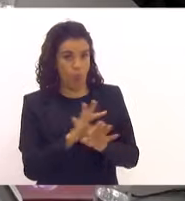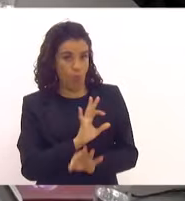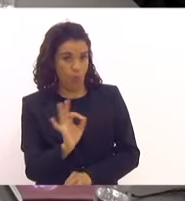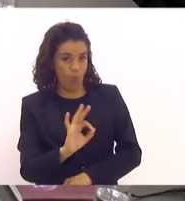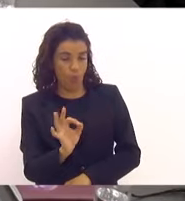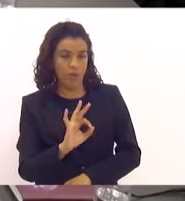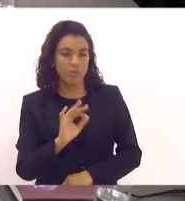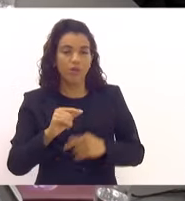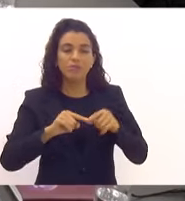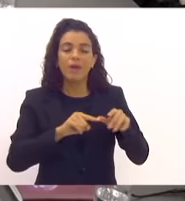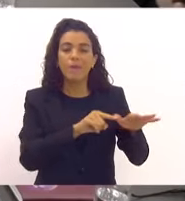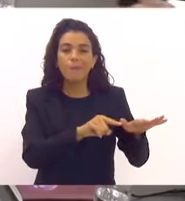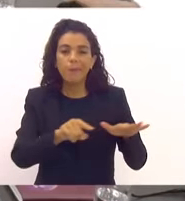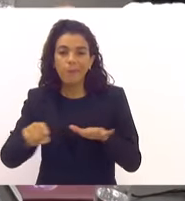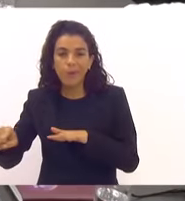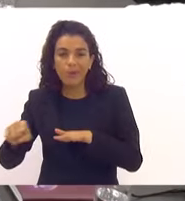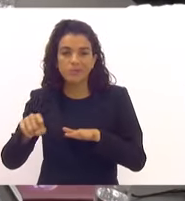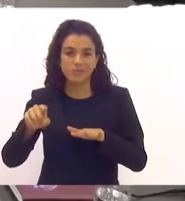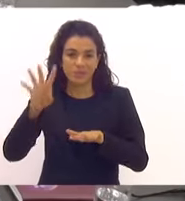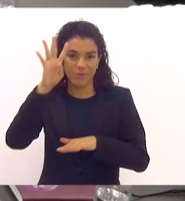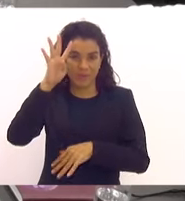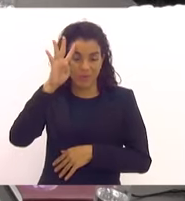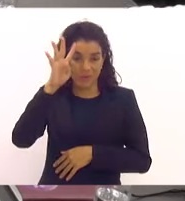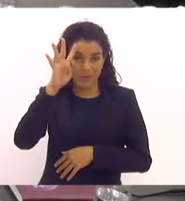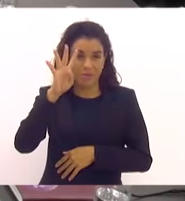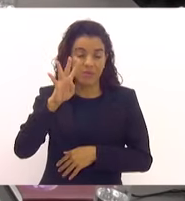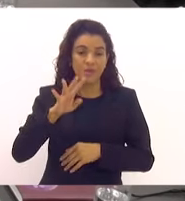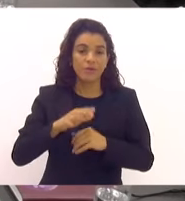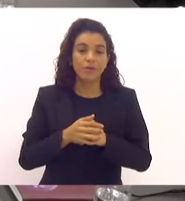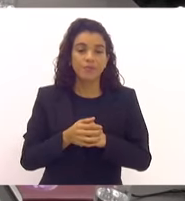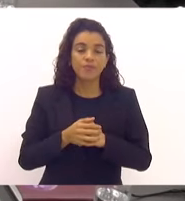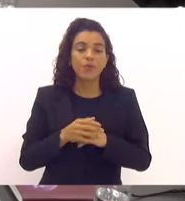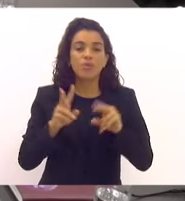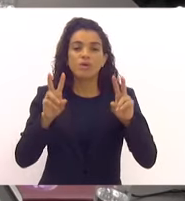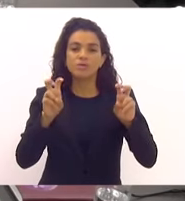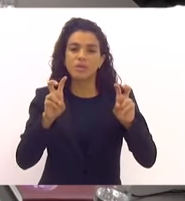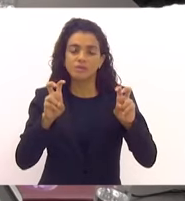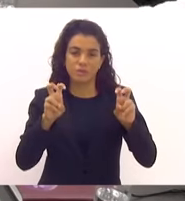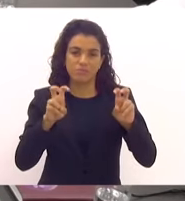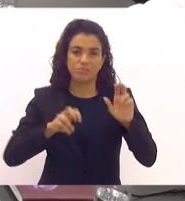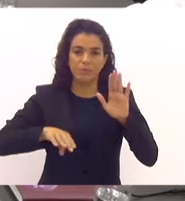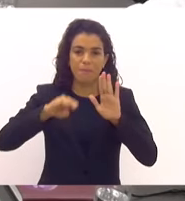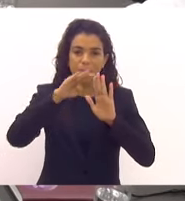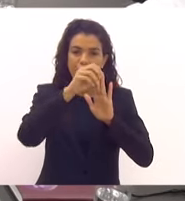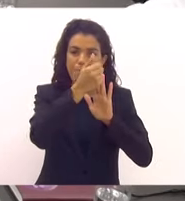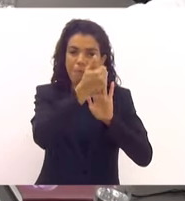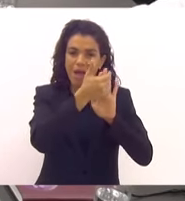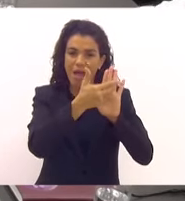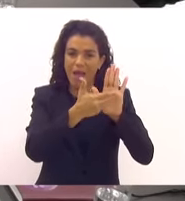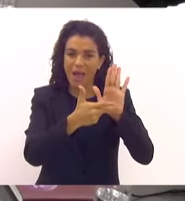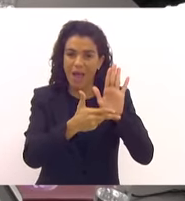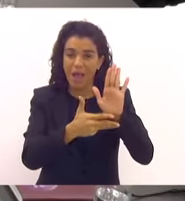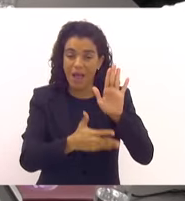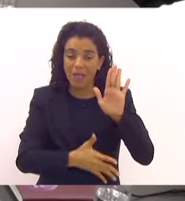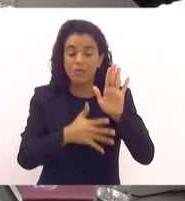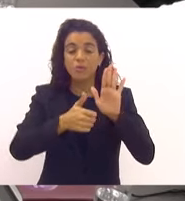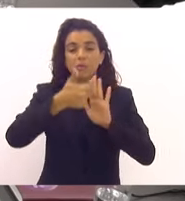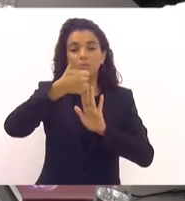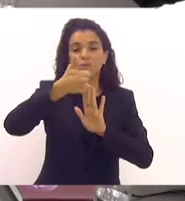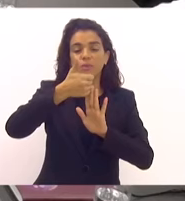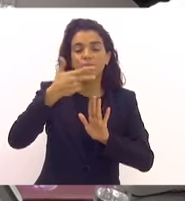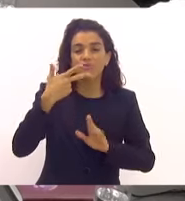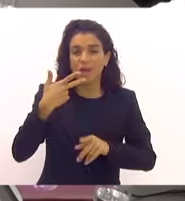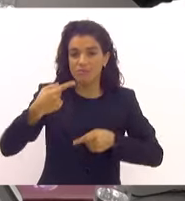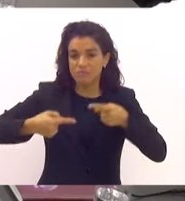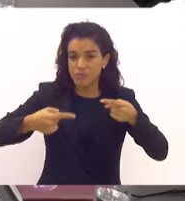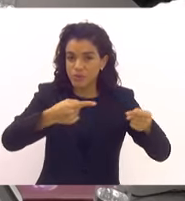trazer na próxima sessão como uma questão de ordem na pauta, o primeiro item para a gente deliberar sobre